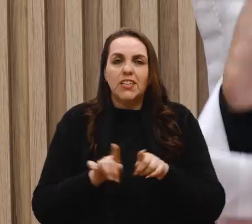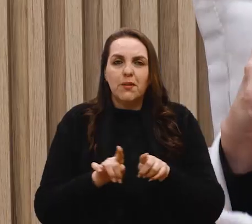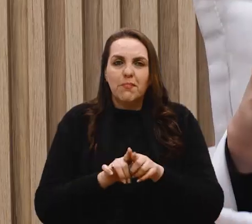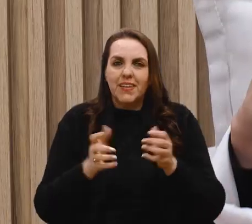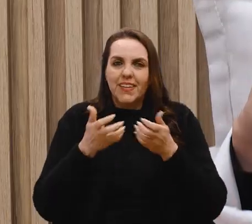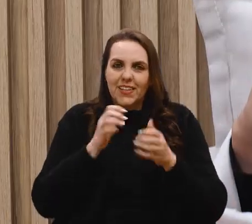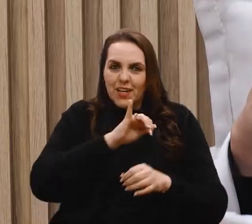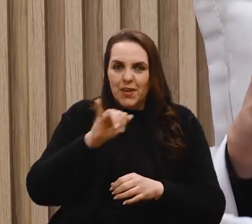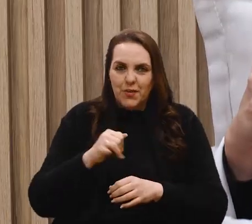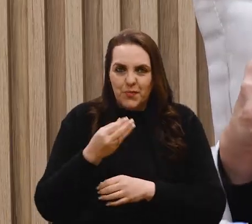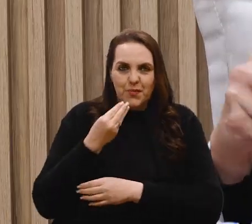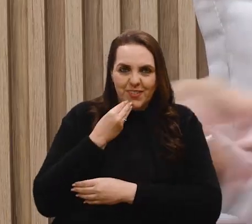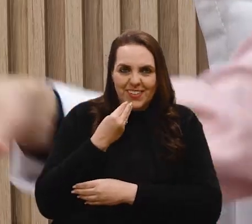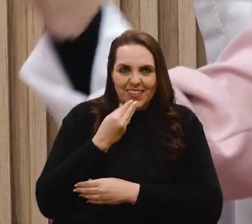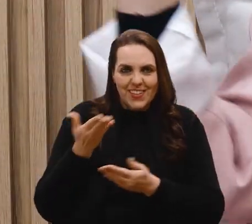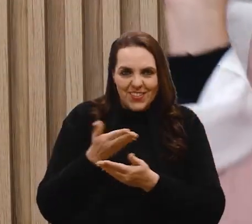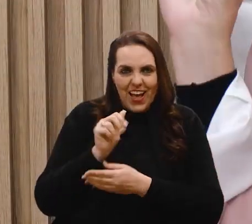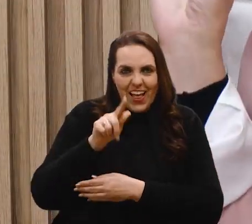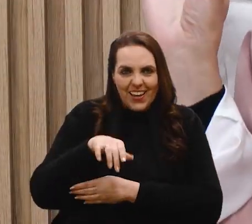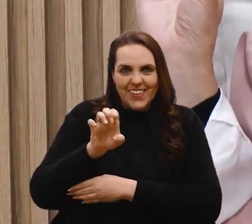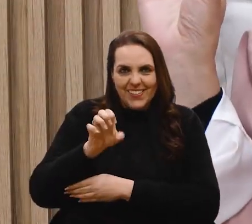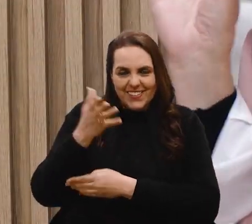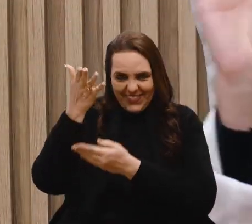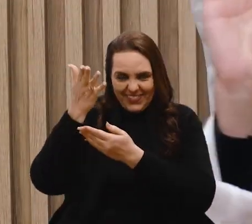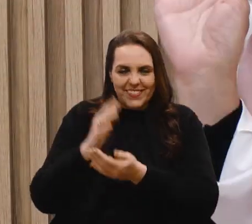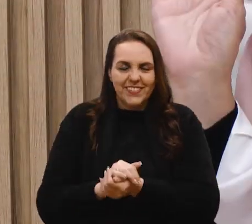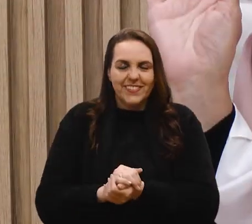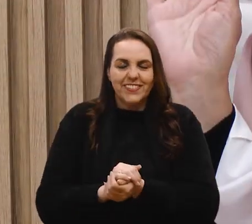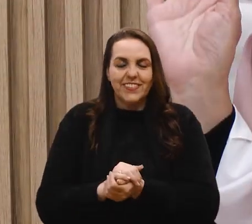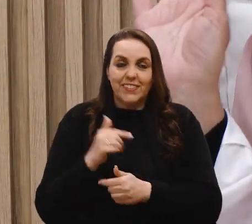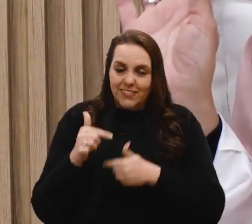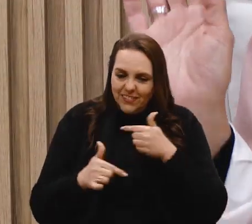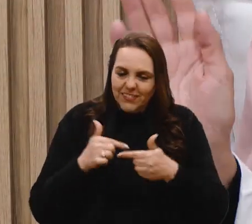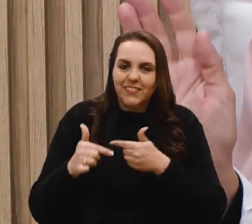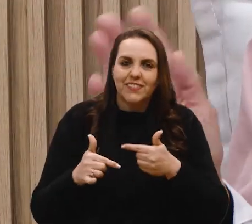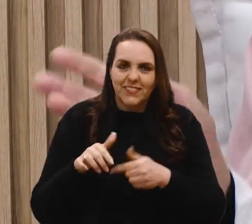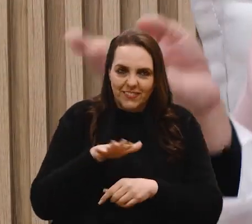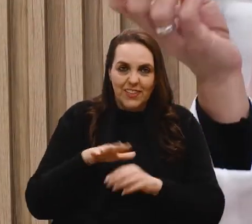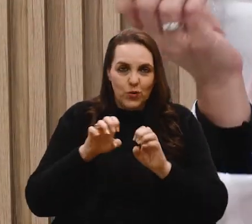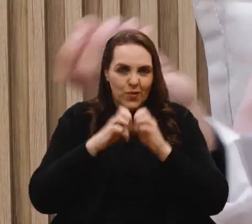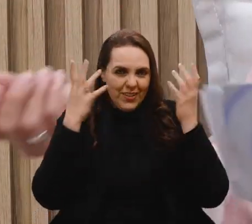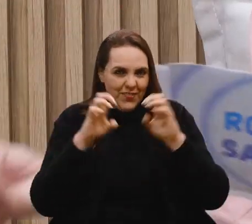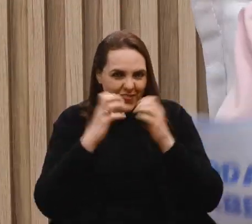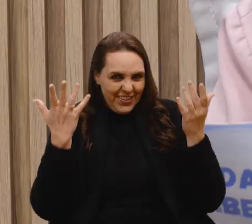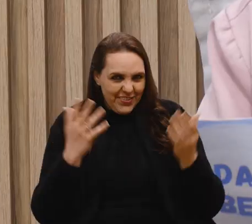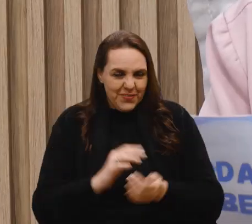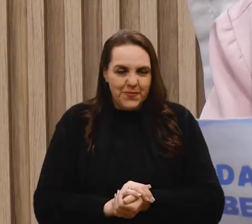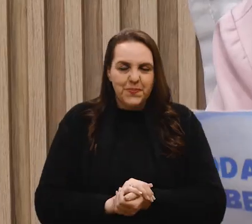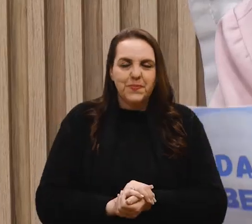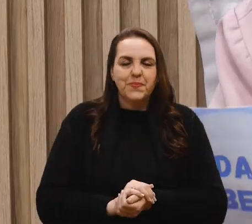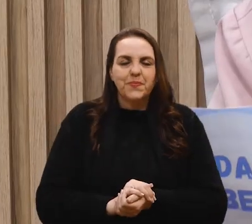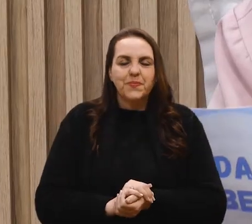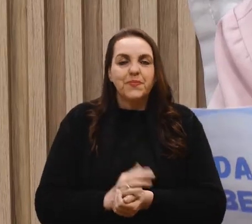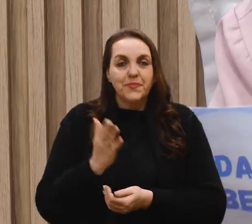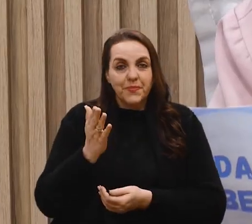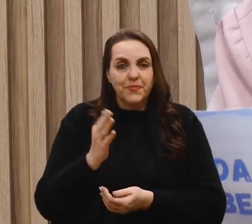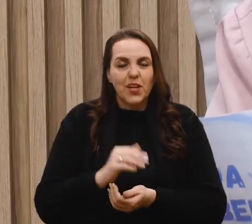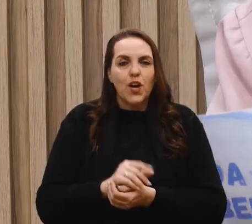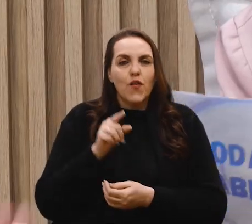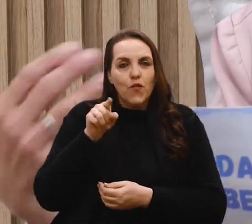até aproveitar que a Aline está aqui, que é uma das super atuantes desses eventos. Aline,